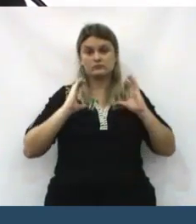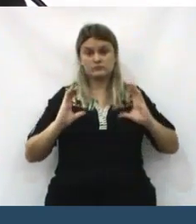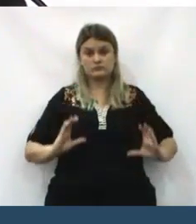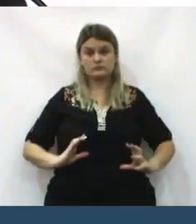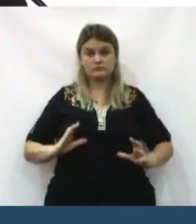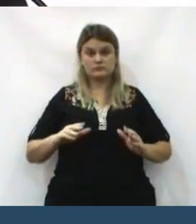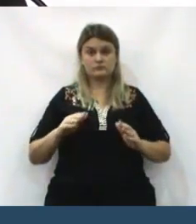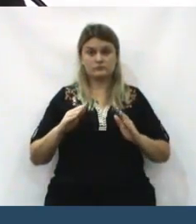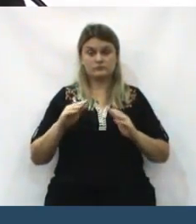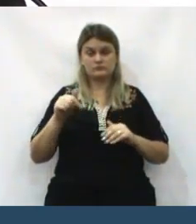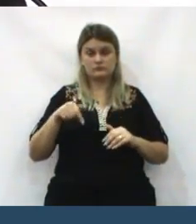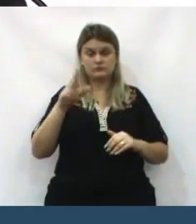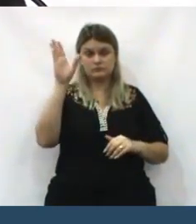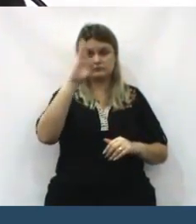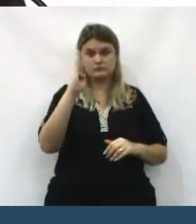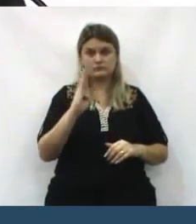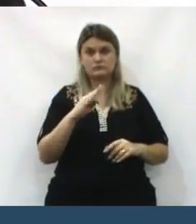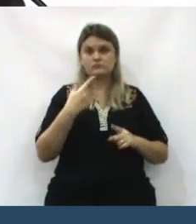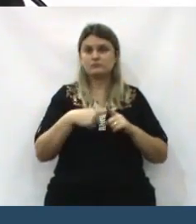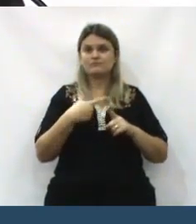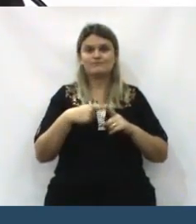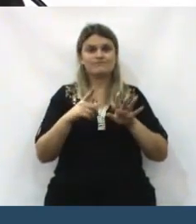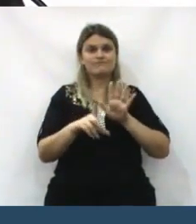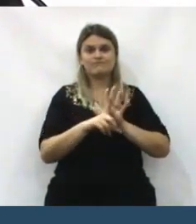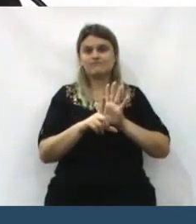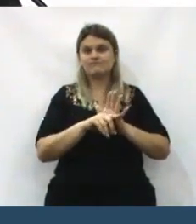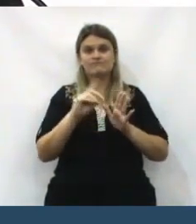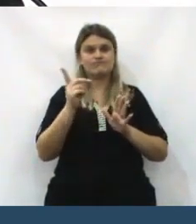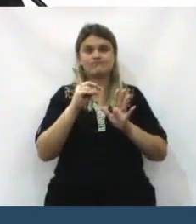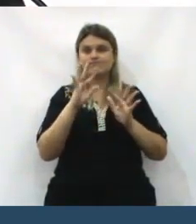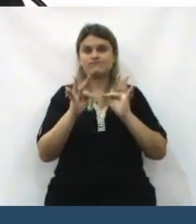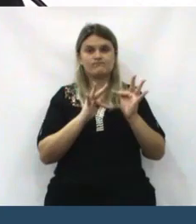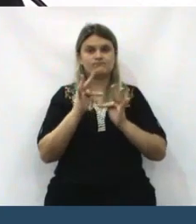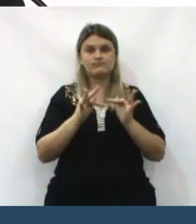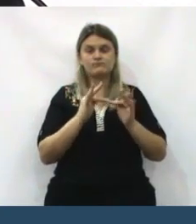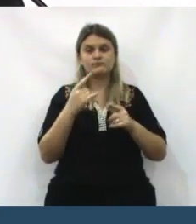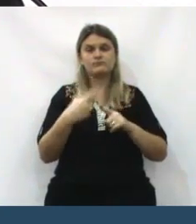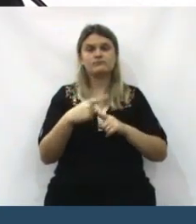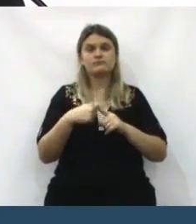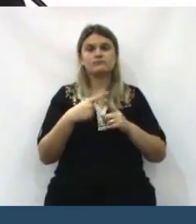os cidadãos brasileiros dessa ineficácia